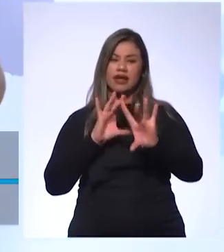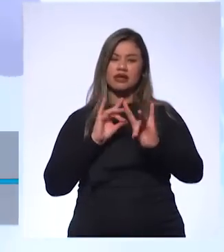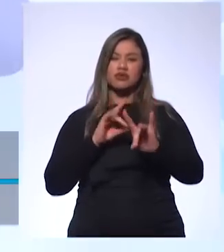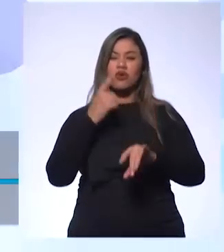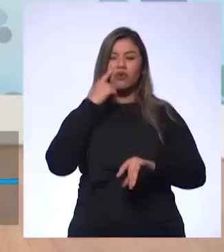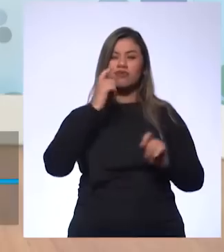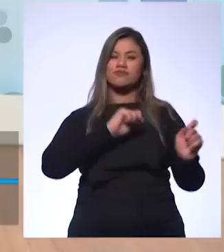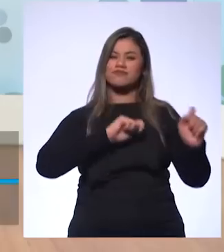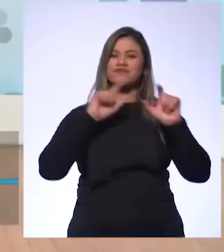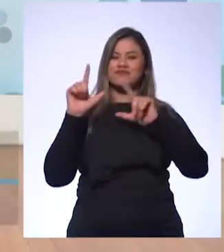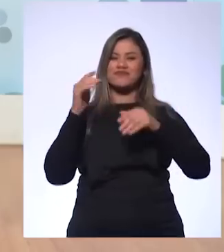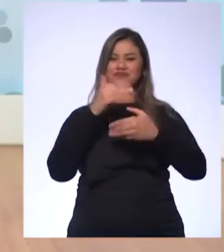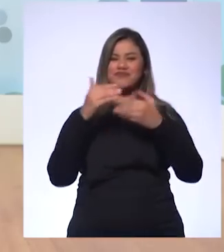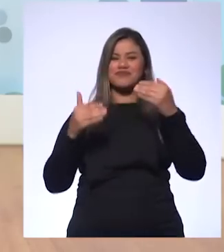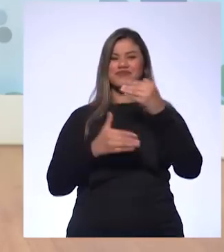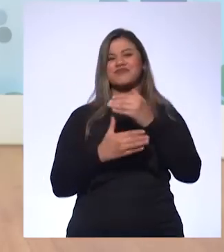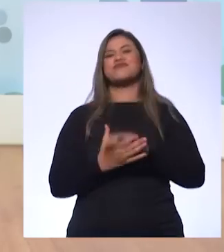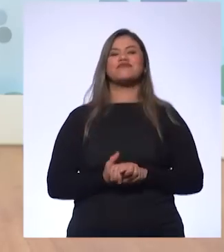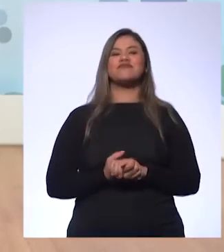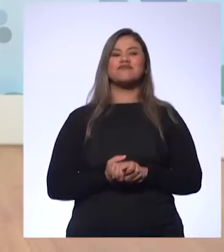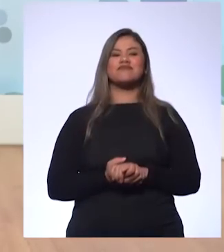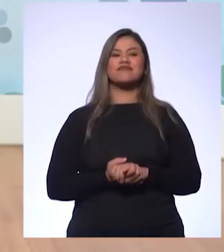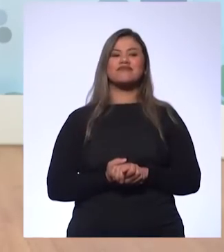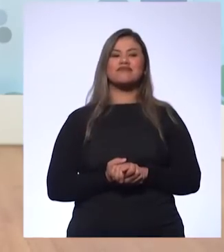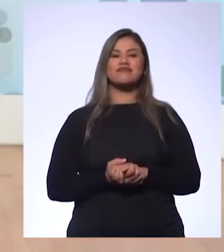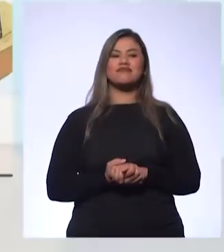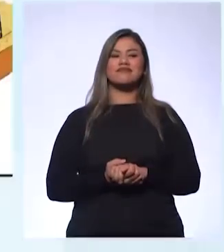eu acho que vai ser na pancada. Por gentileza, o próximo.